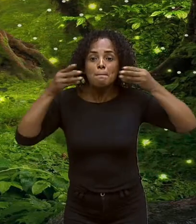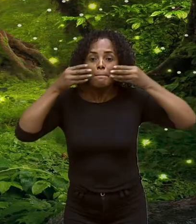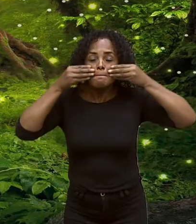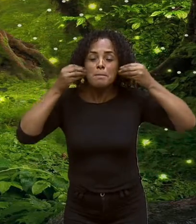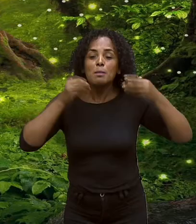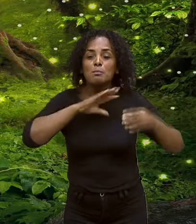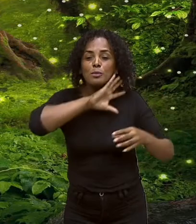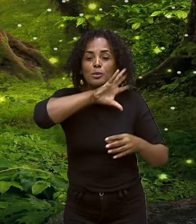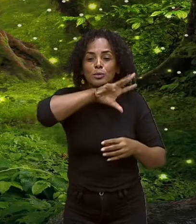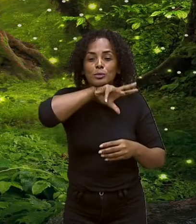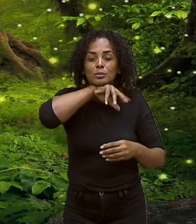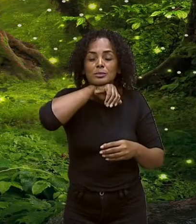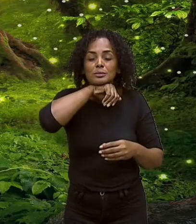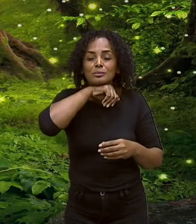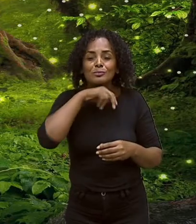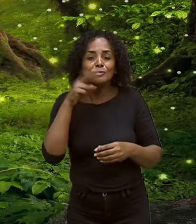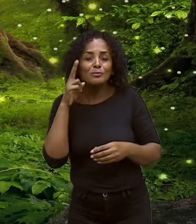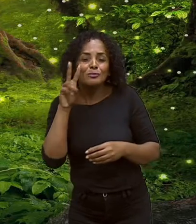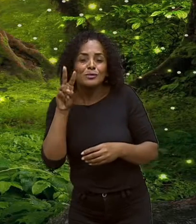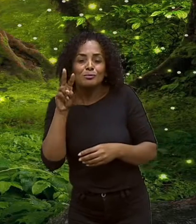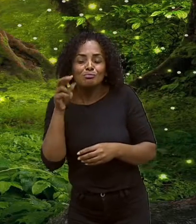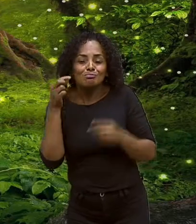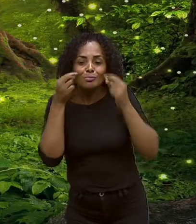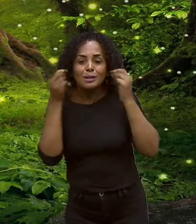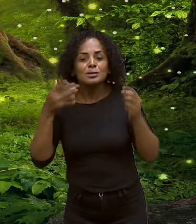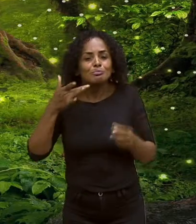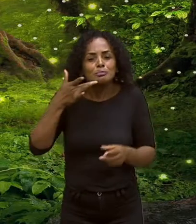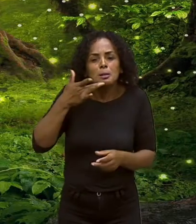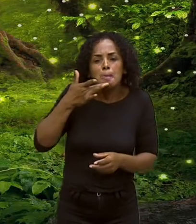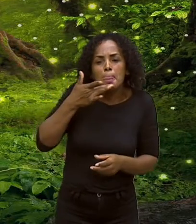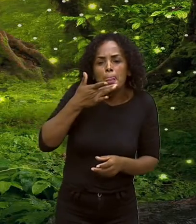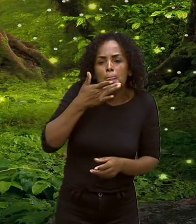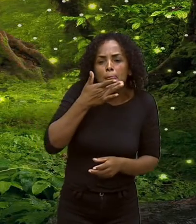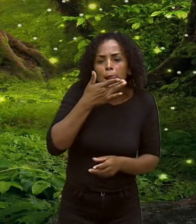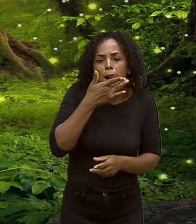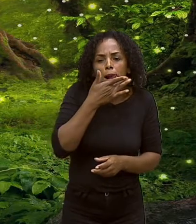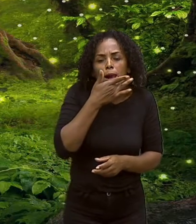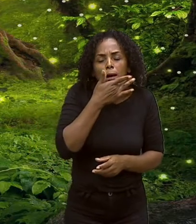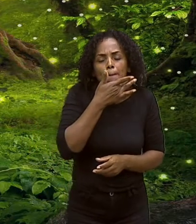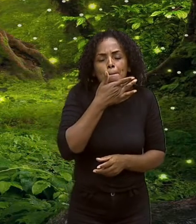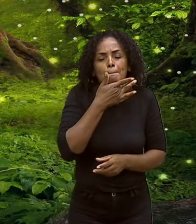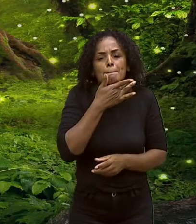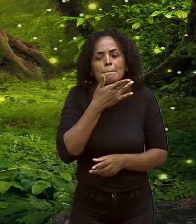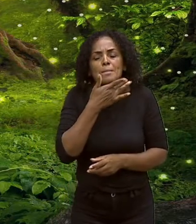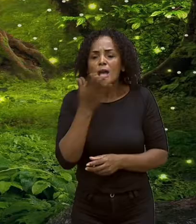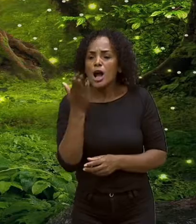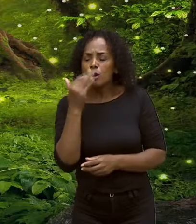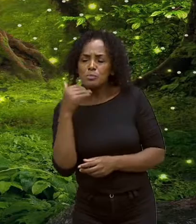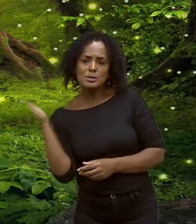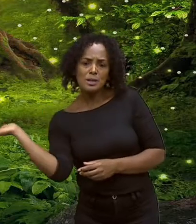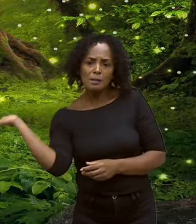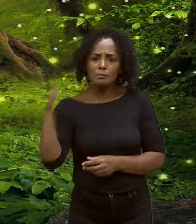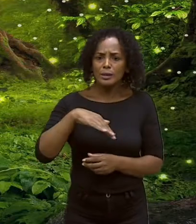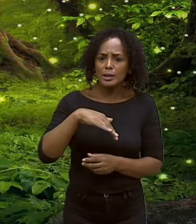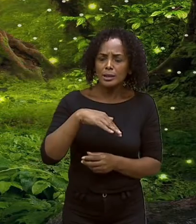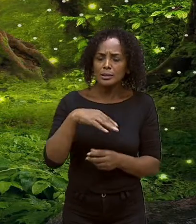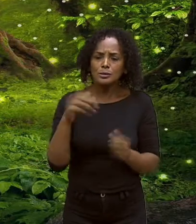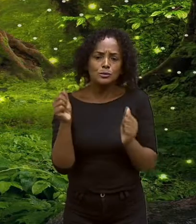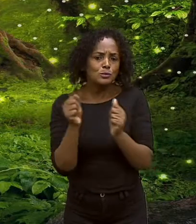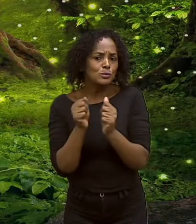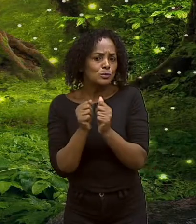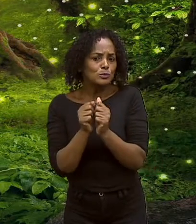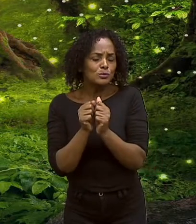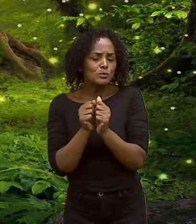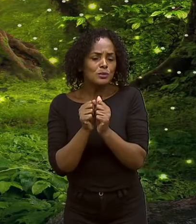ratinho e achou apetitoso. Olha o que ela disse: "Vem almoçar comigo, faz com